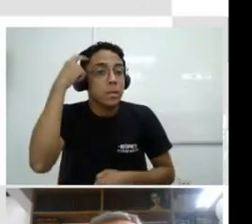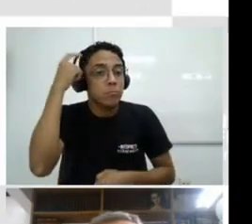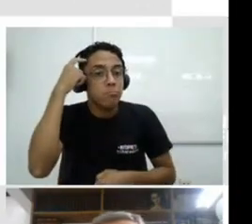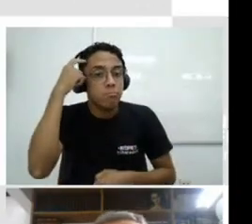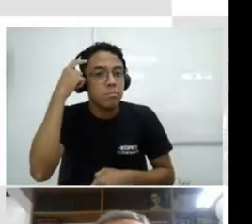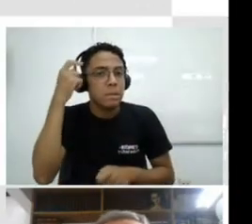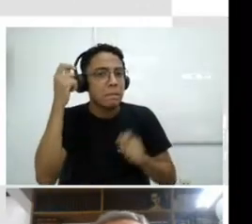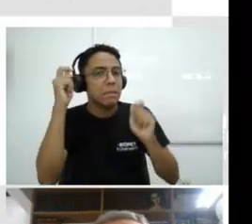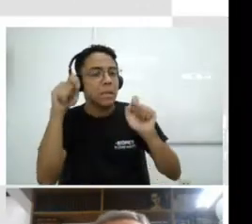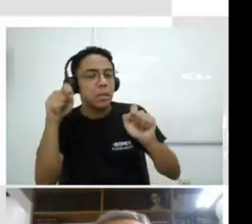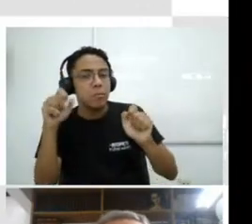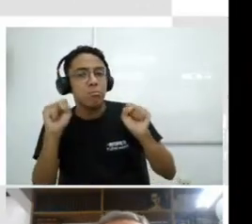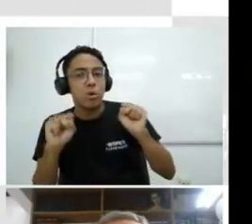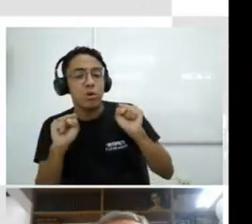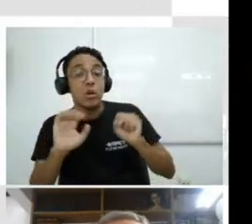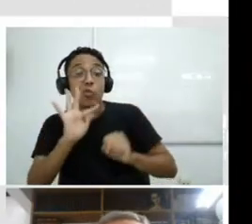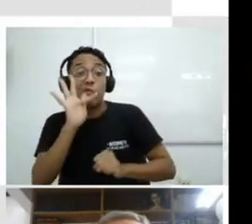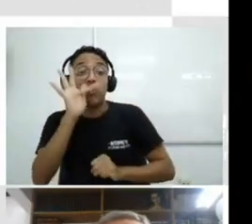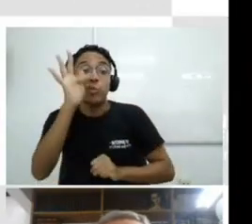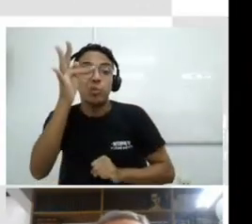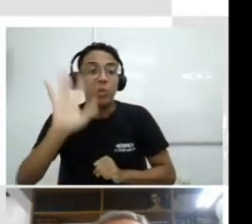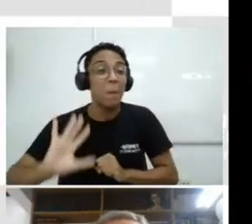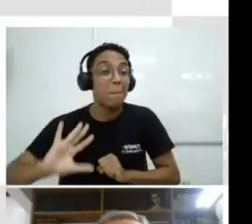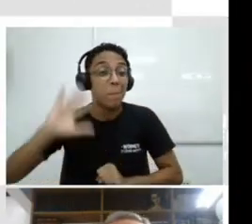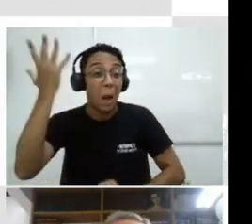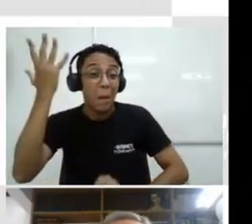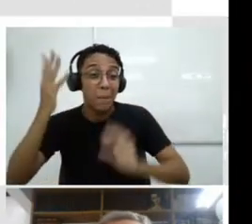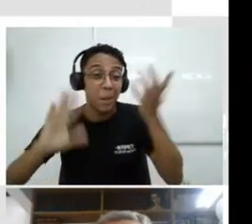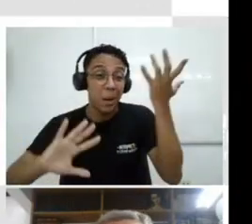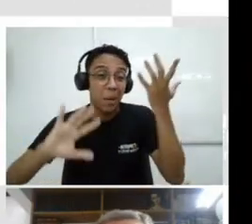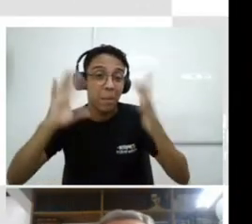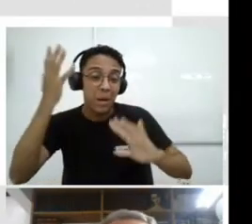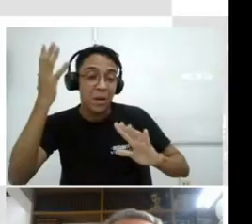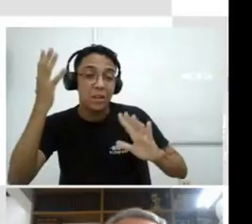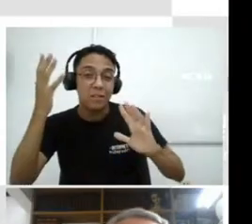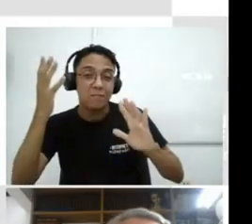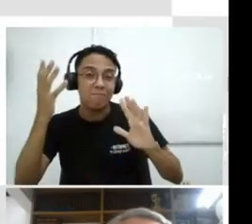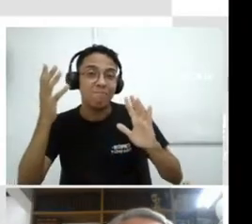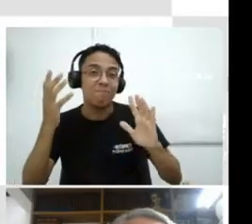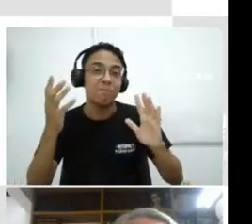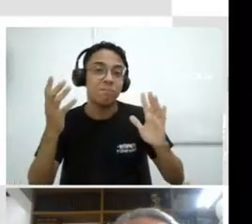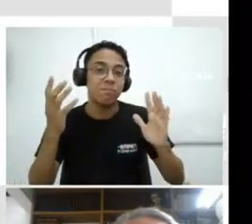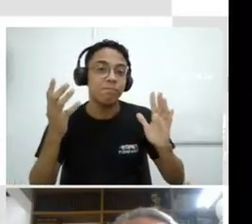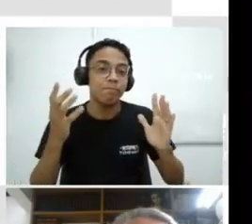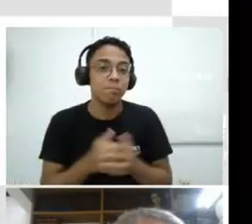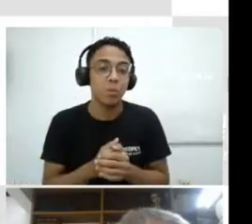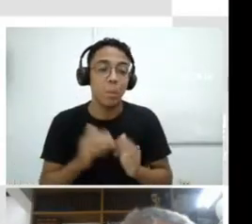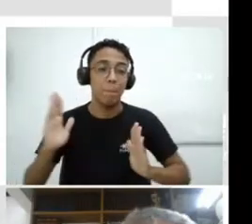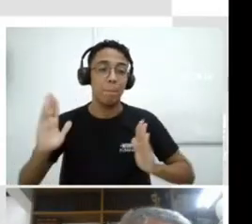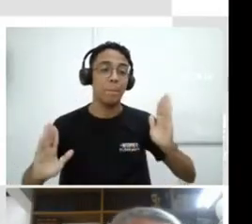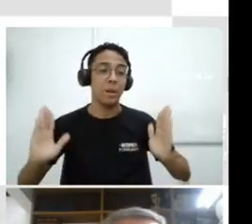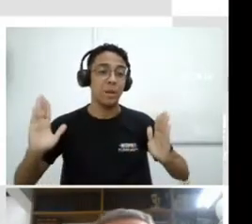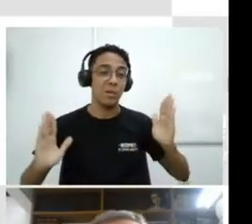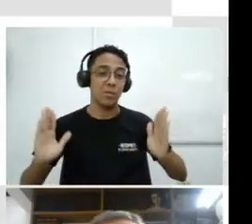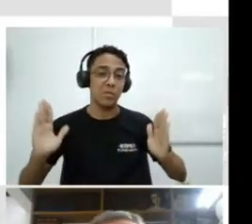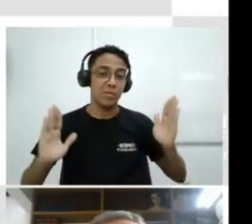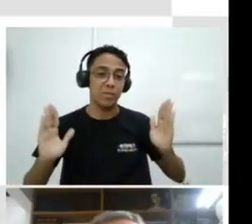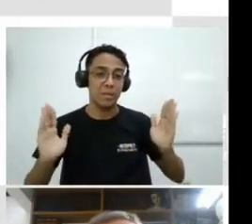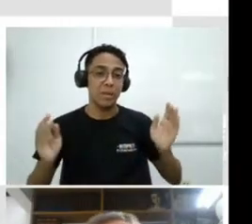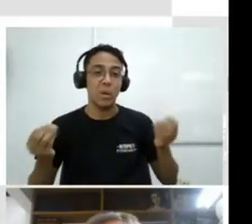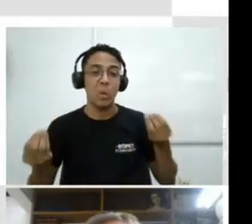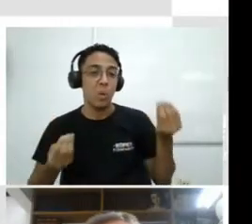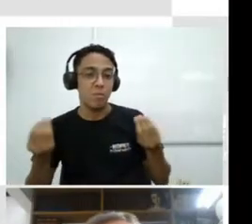impactos catastróficos da mudança climática no seu período de vida? Né? O período de vida de um top scientist, de um